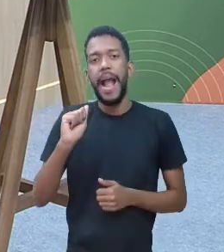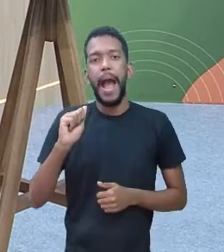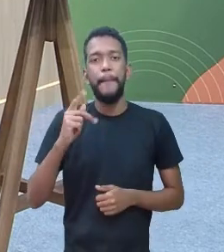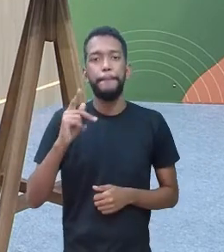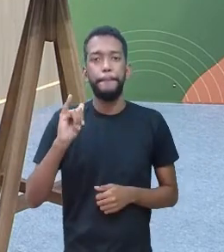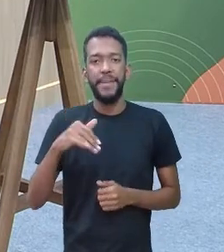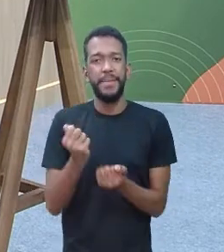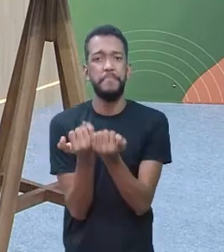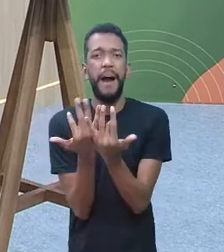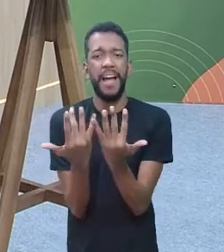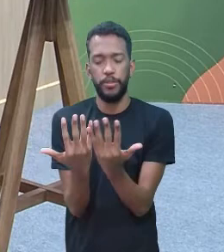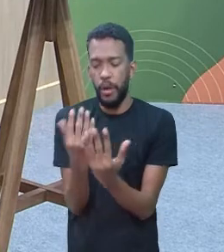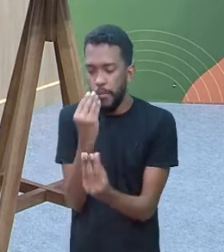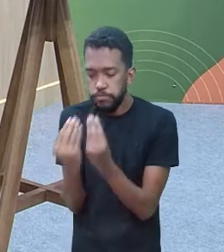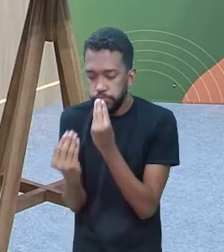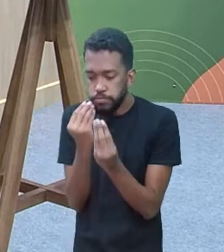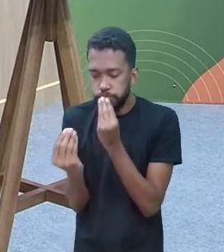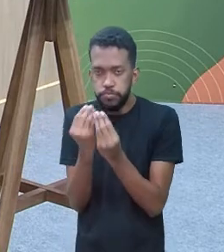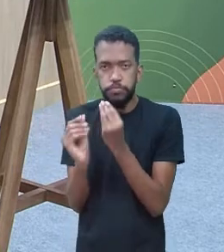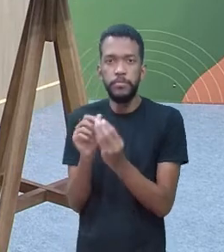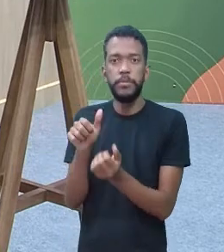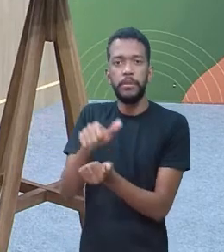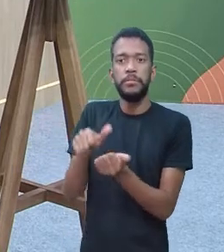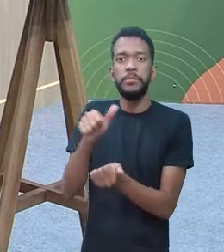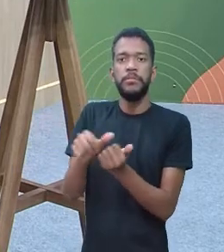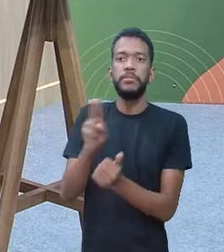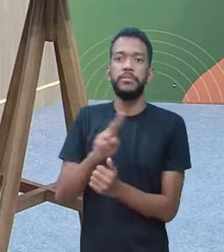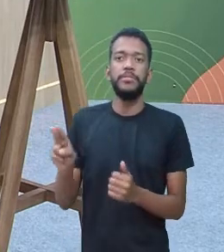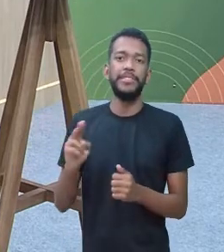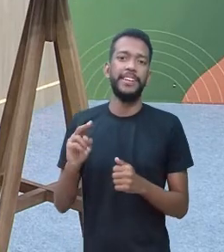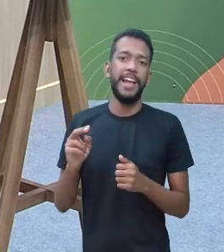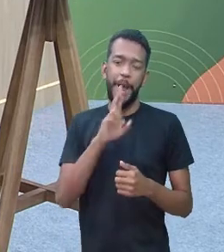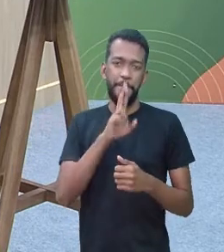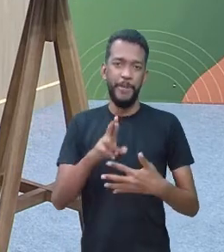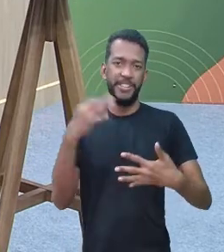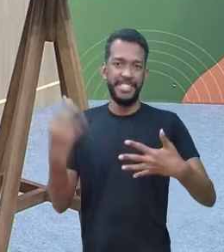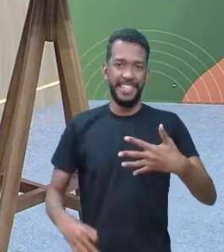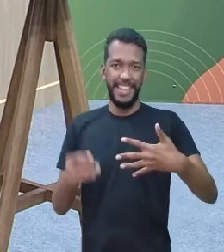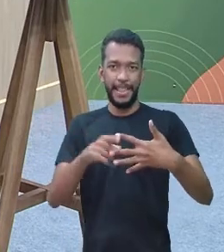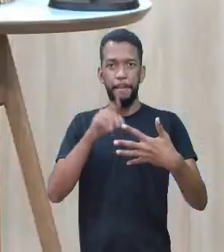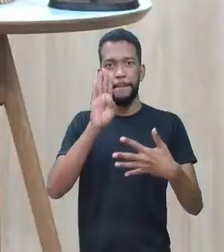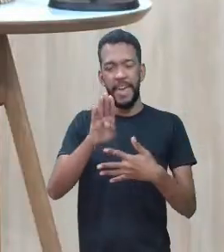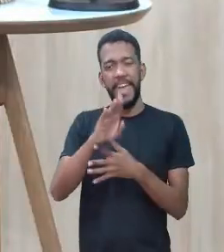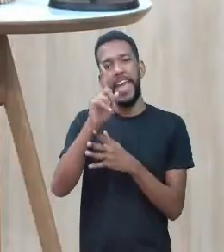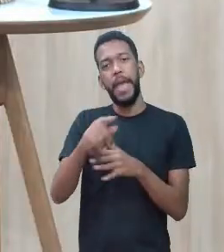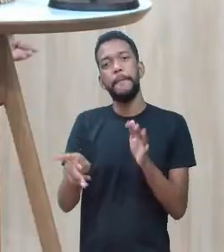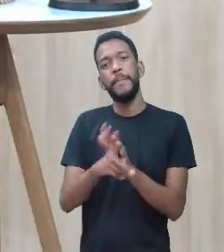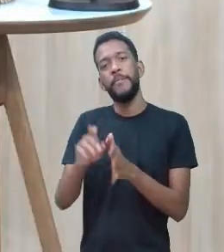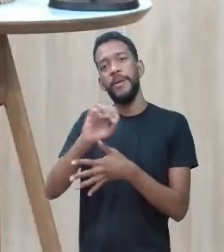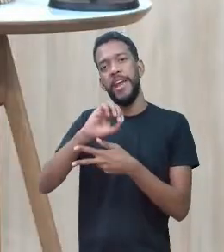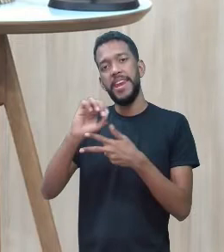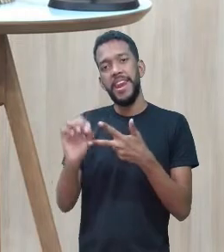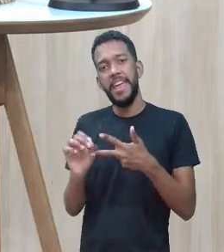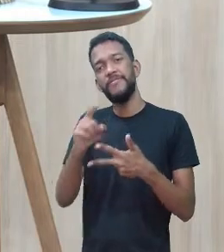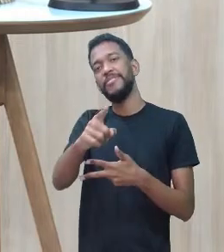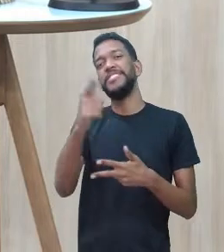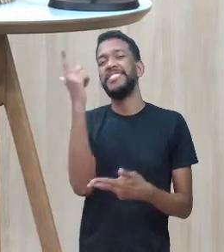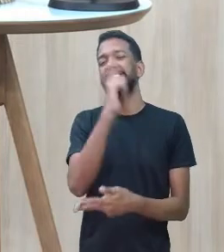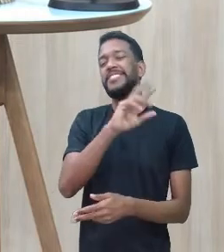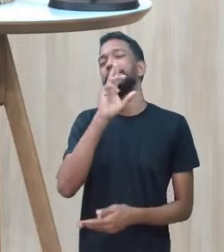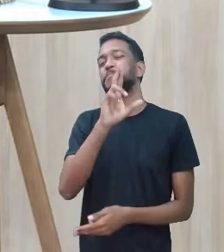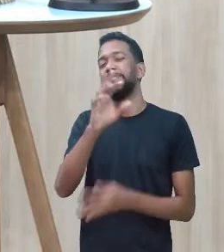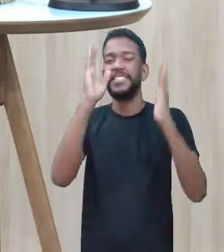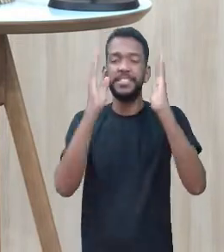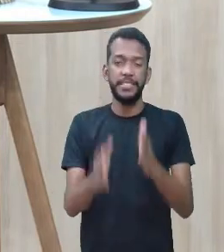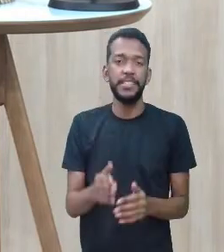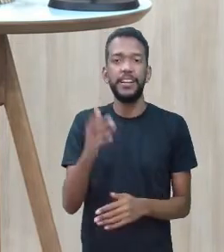Então, a resposta acertou quem colocou consumidora primária. É uma questão de Enem e que vocês conseguiram aí